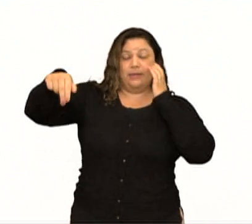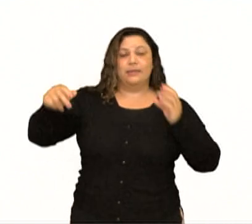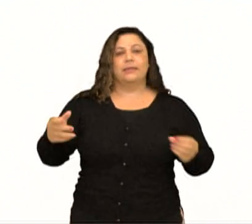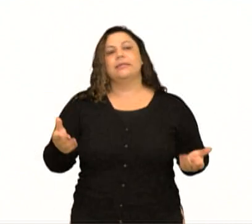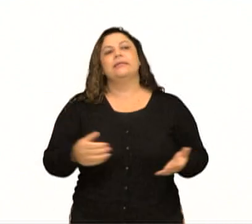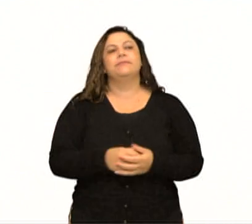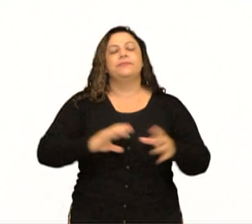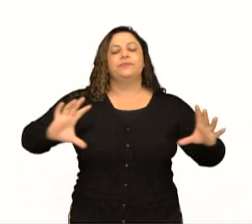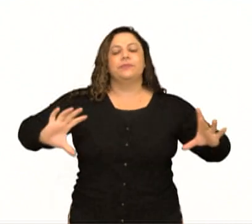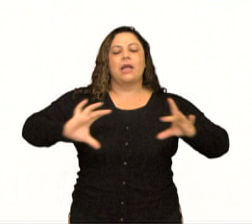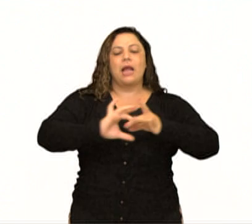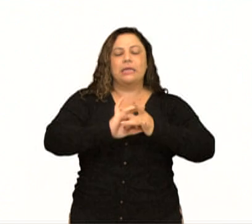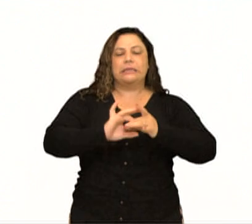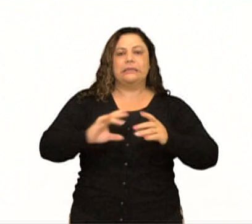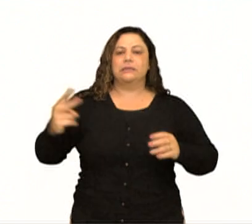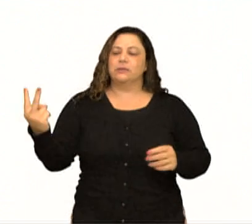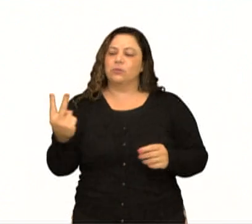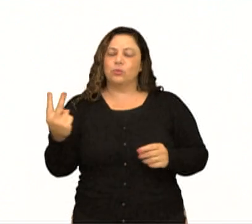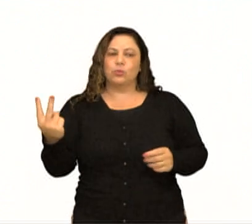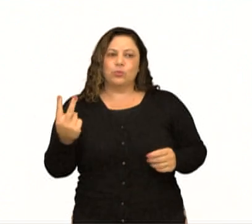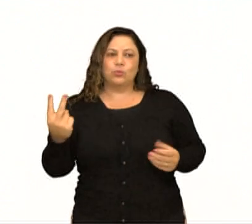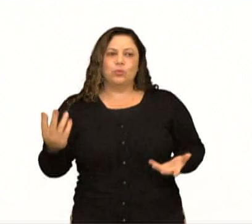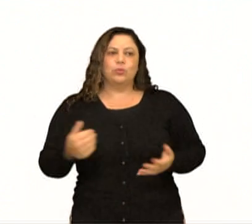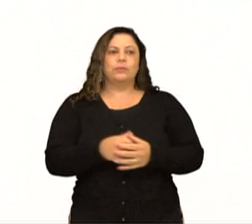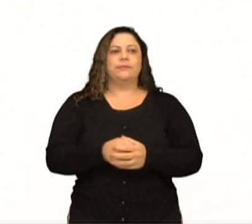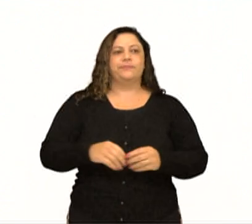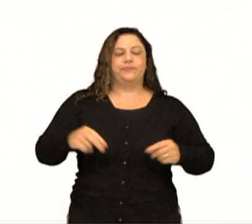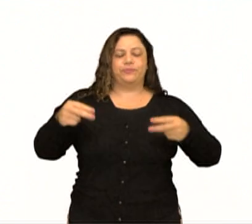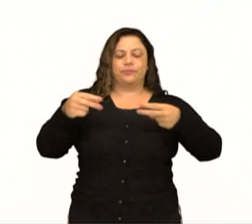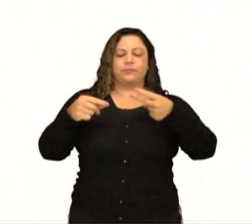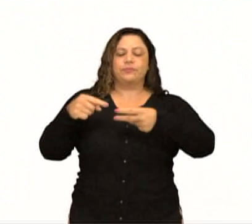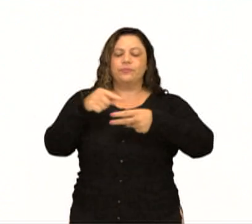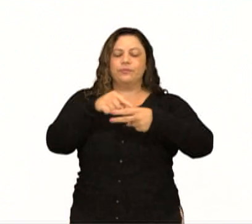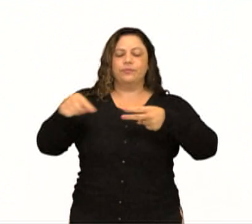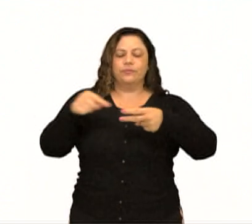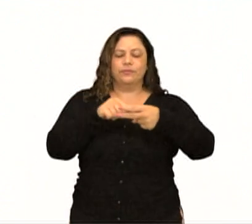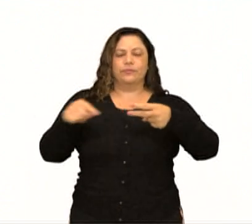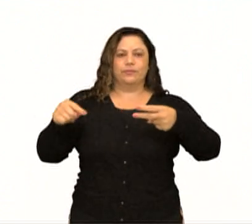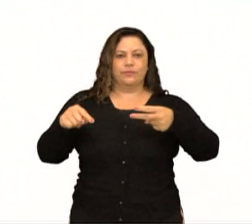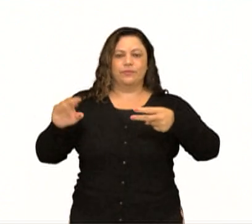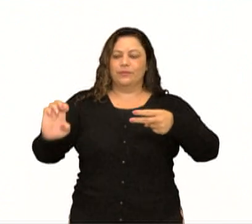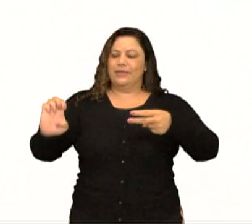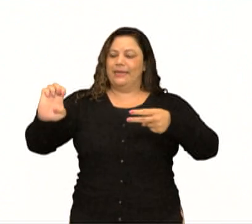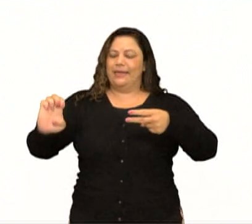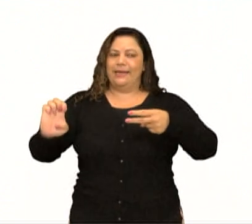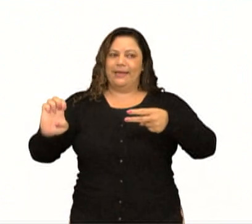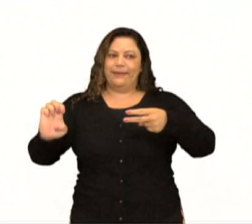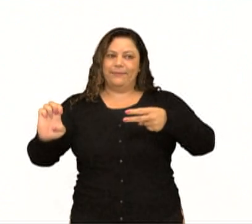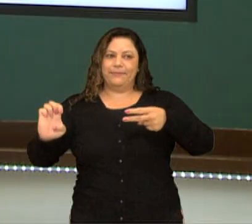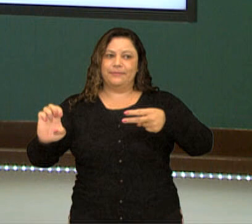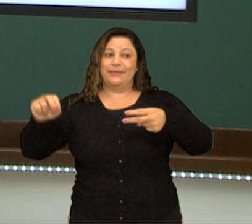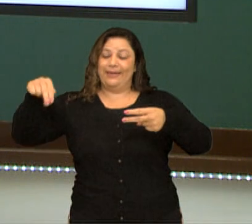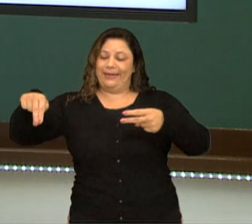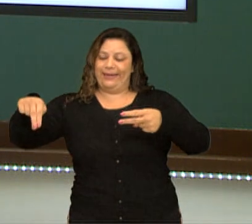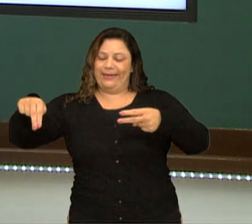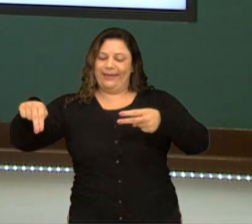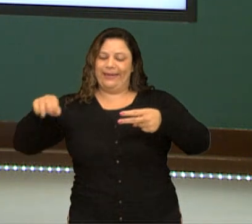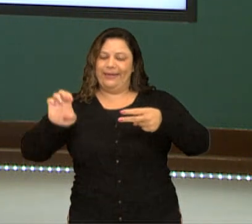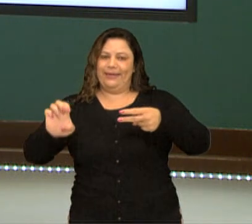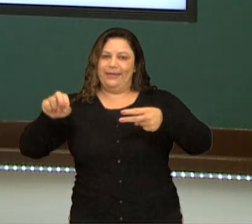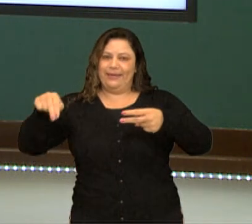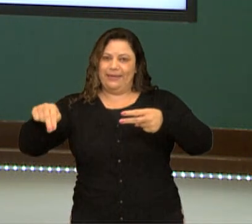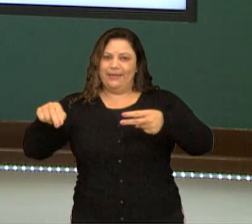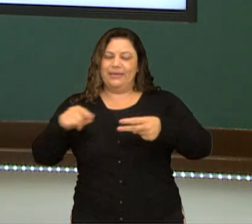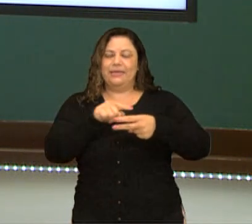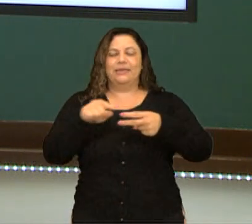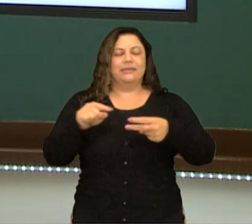A ligação dupla, representada por esses dois tracinhos, o intermediário vai ser EN. Será importante nesta